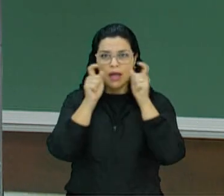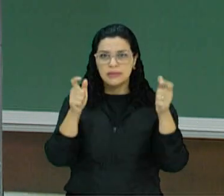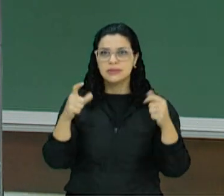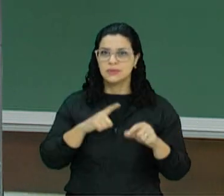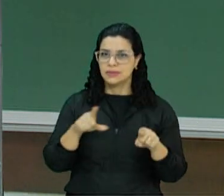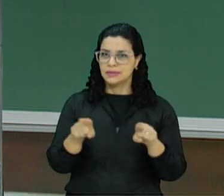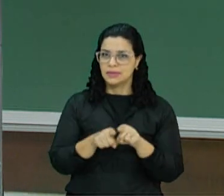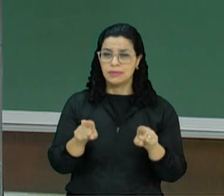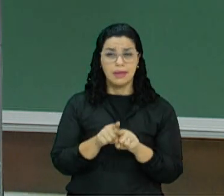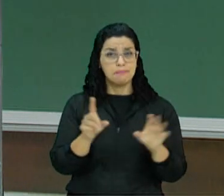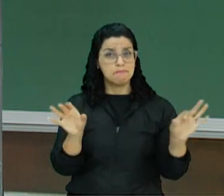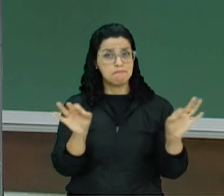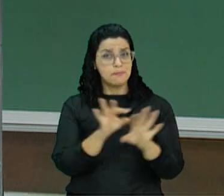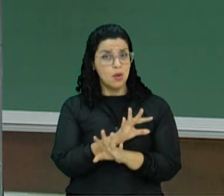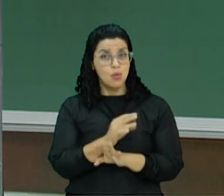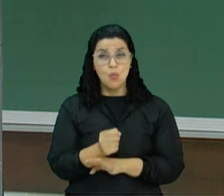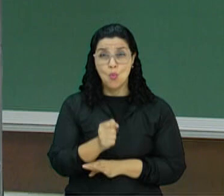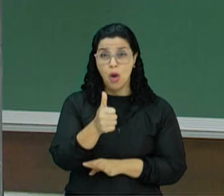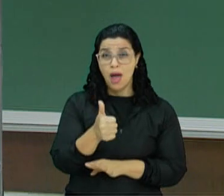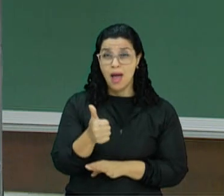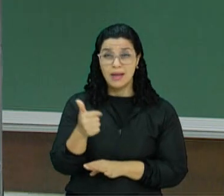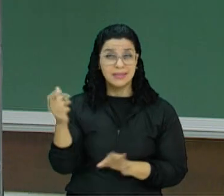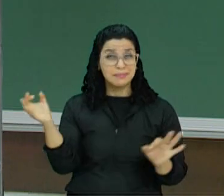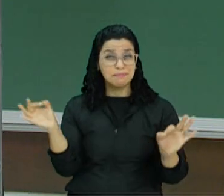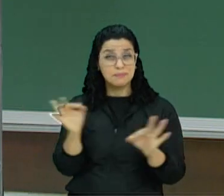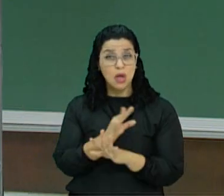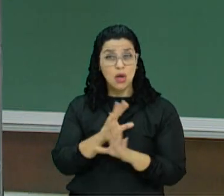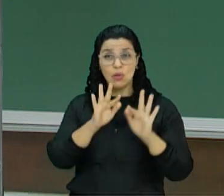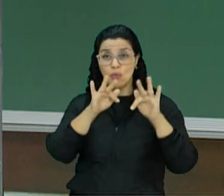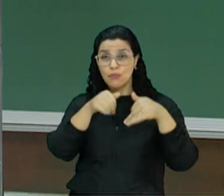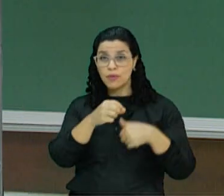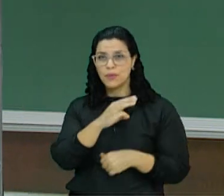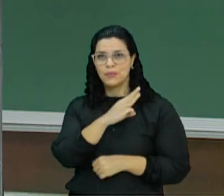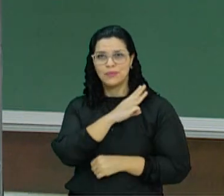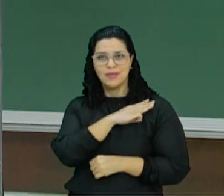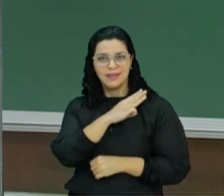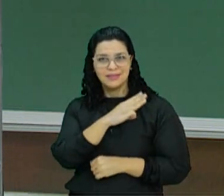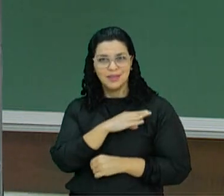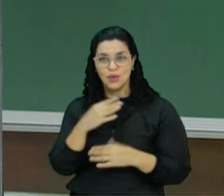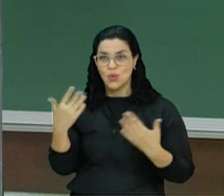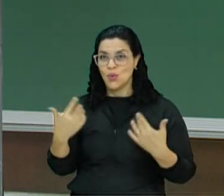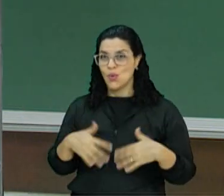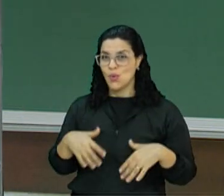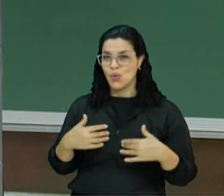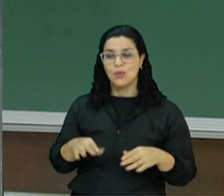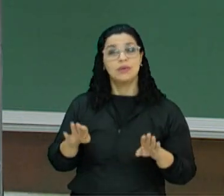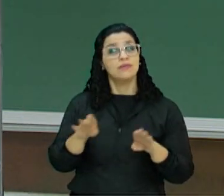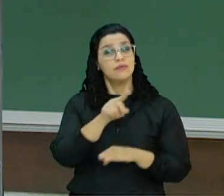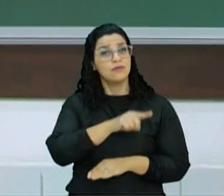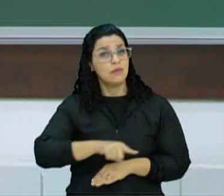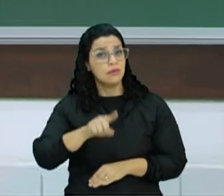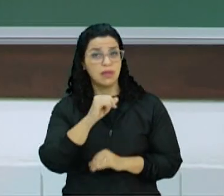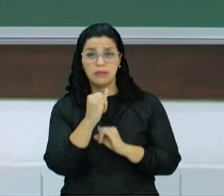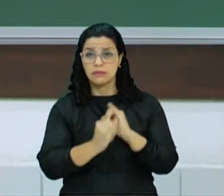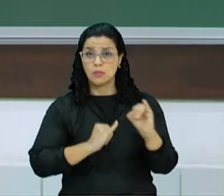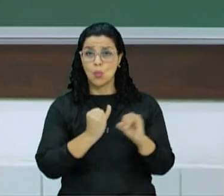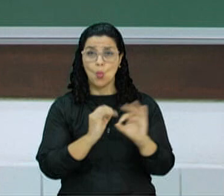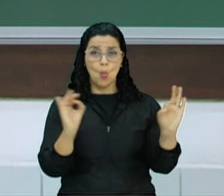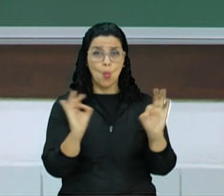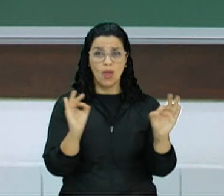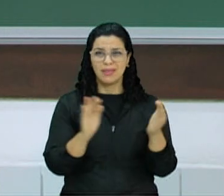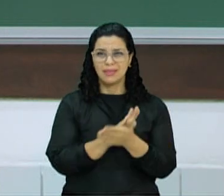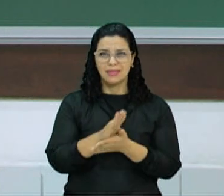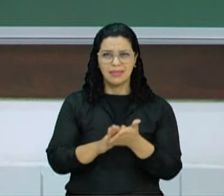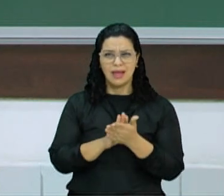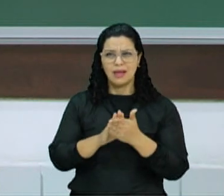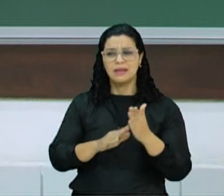atenção e assim você está quase garantindo a conclusão do ensino médio, hein? Imagina que show! E a galera que não tem acesso às plataformas